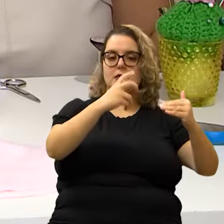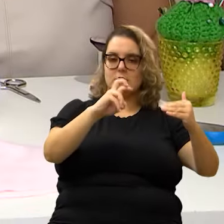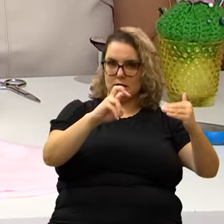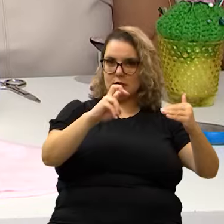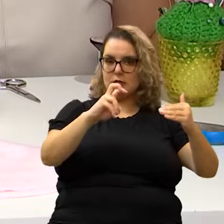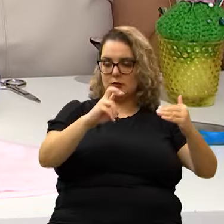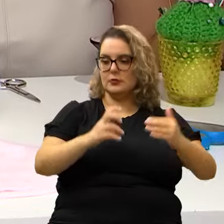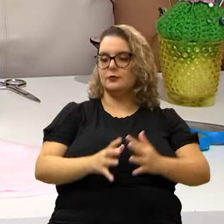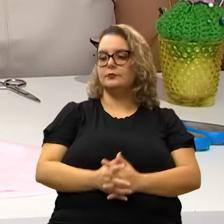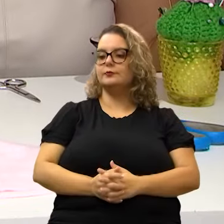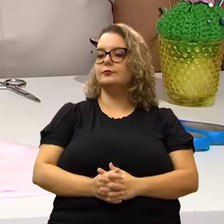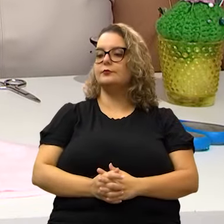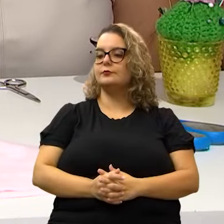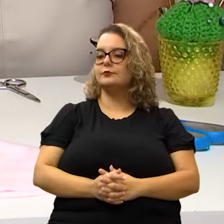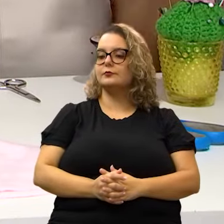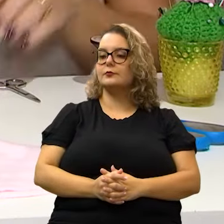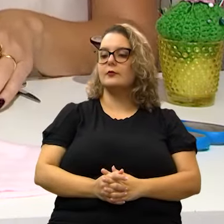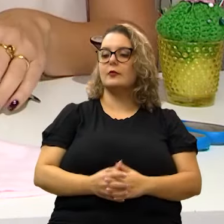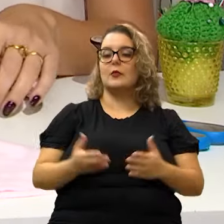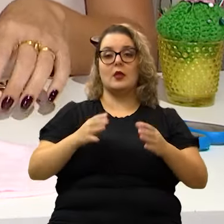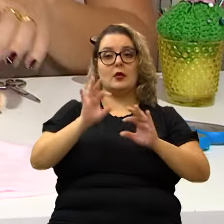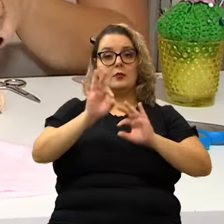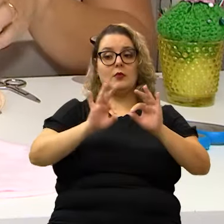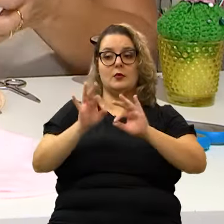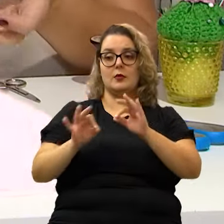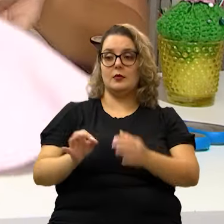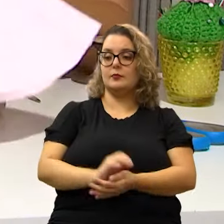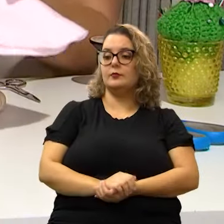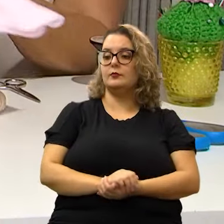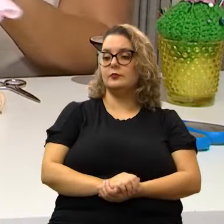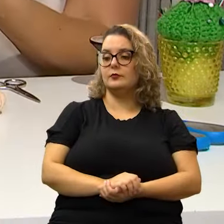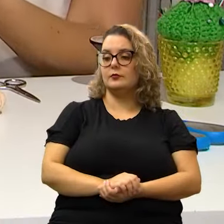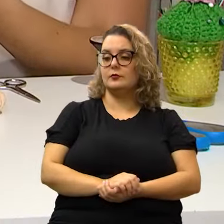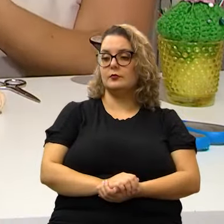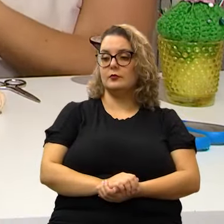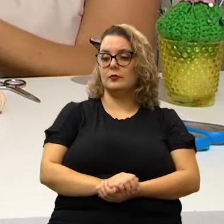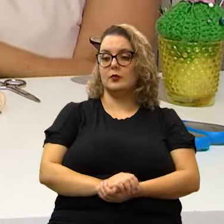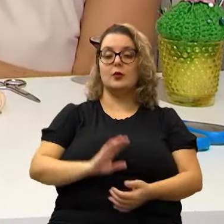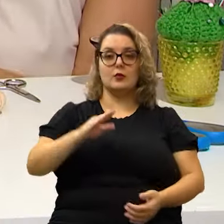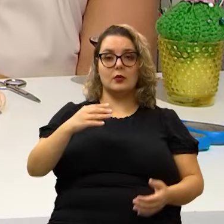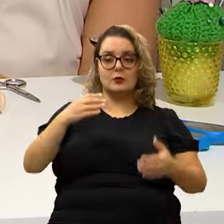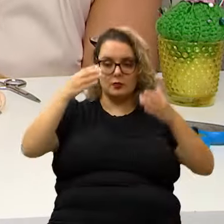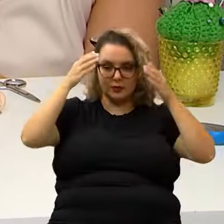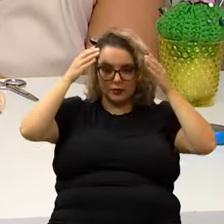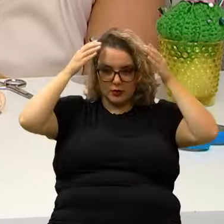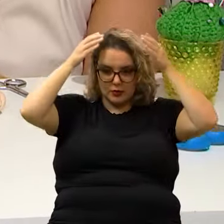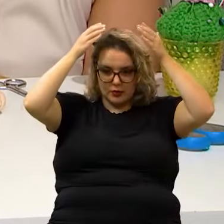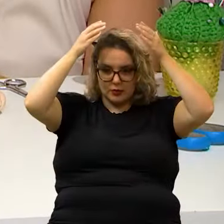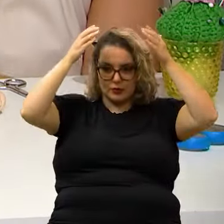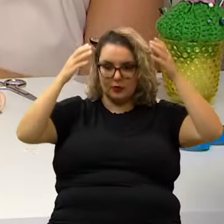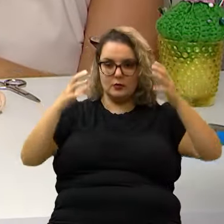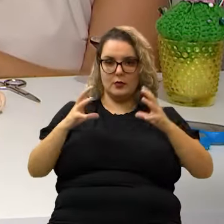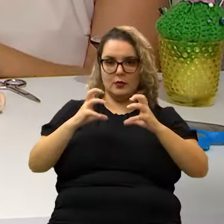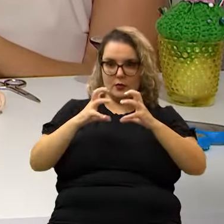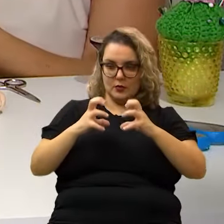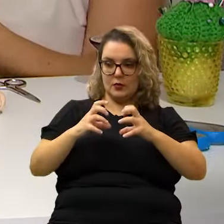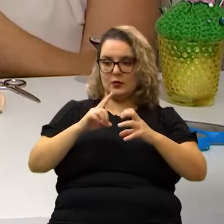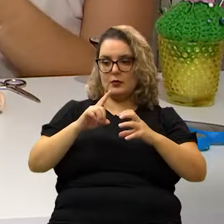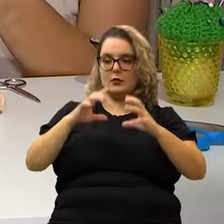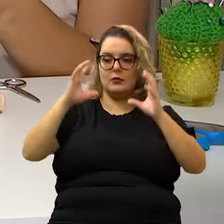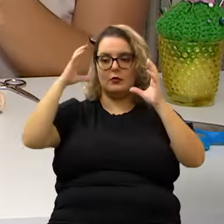Uhum. Sim. E aí agora a gente vai fazer a montagem propriamente. Quando eu pego o gorrinho, para ele ficar com esse aspecto mais firminho, não ficar